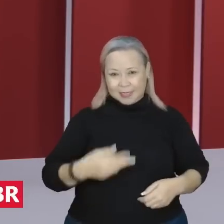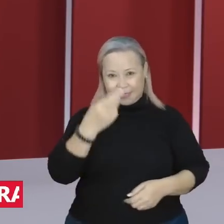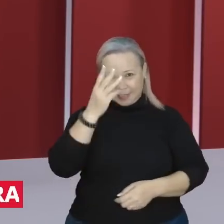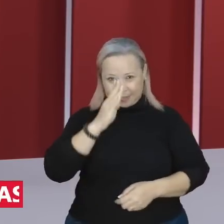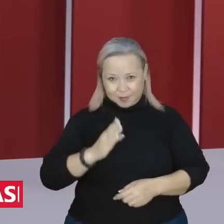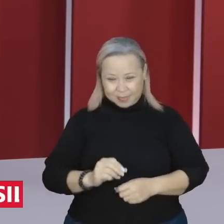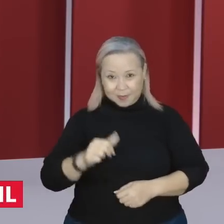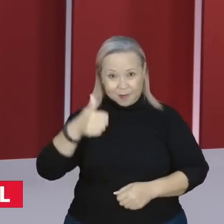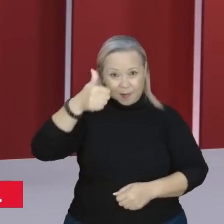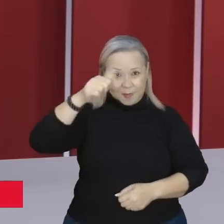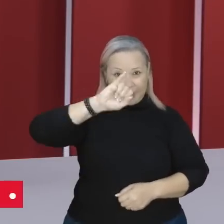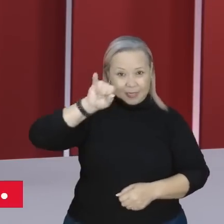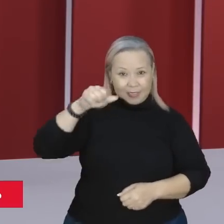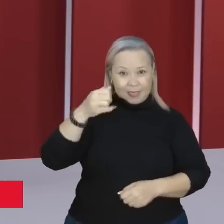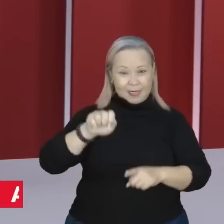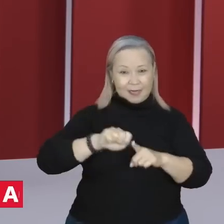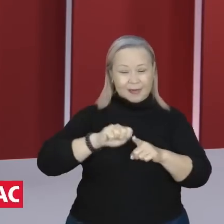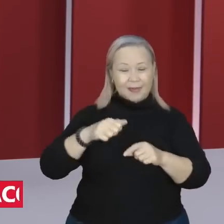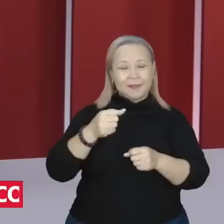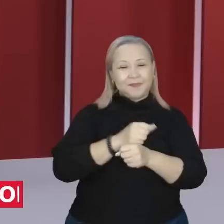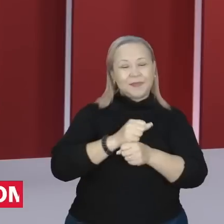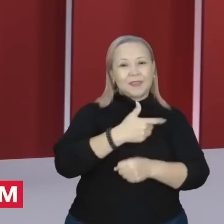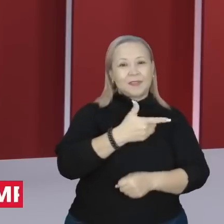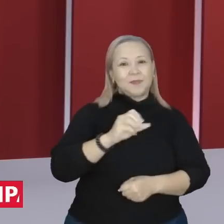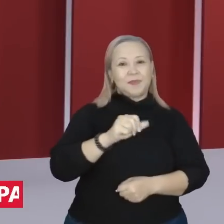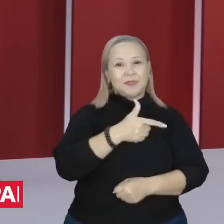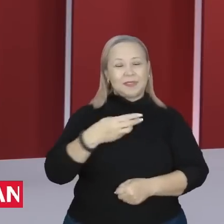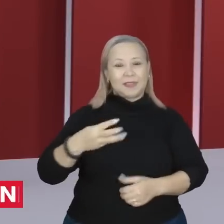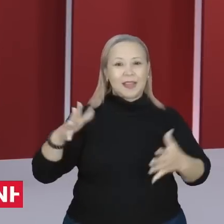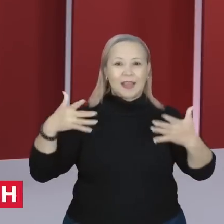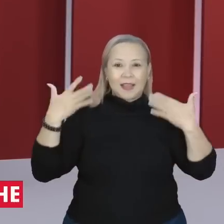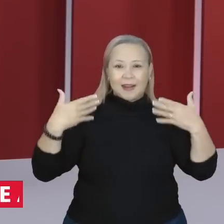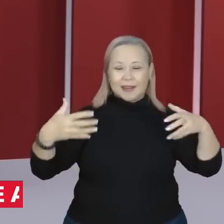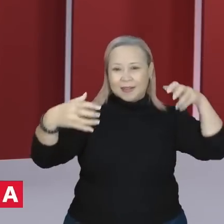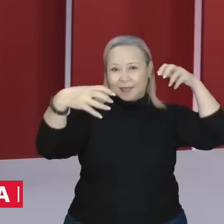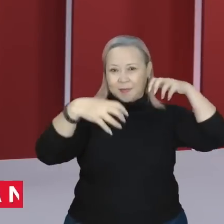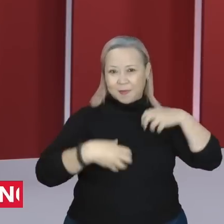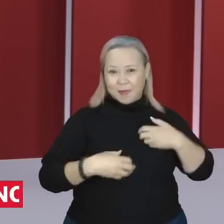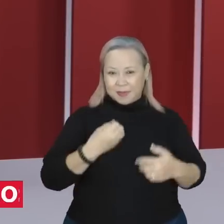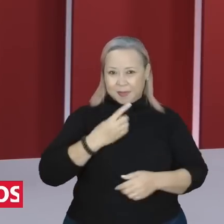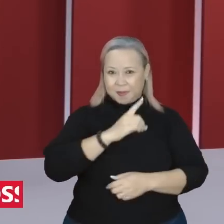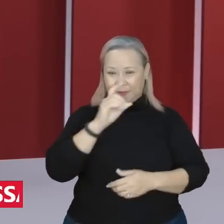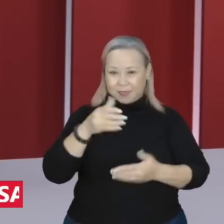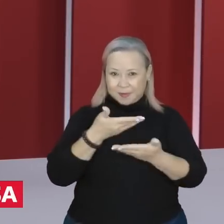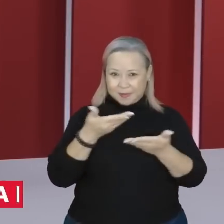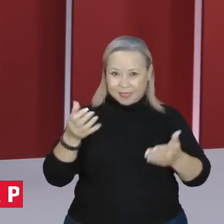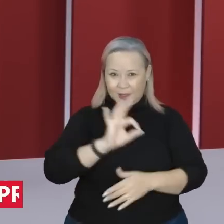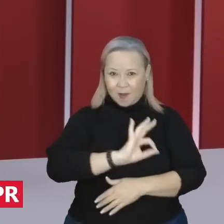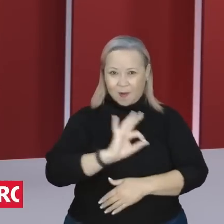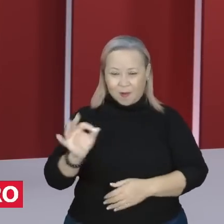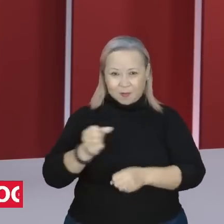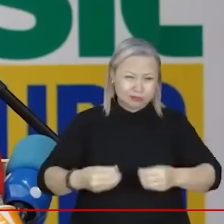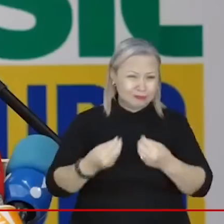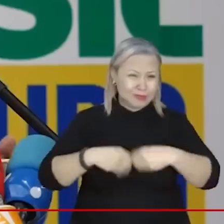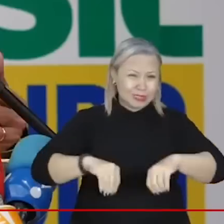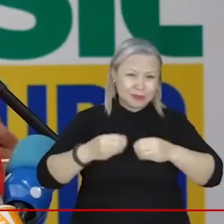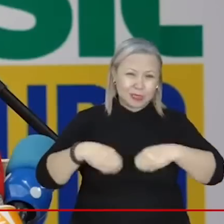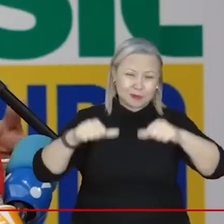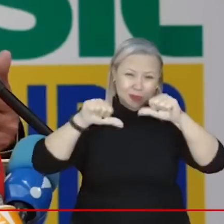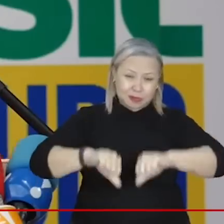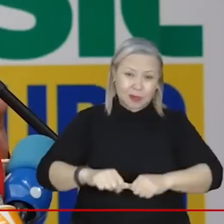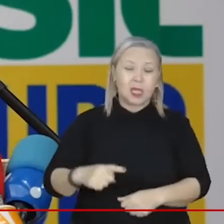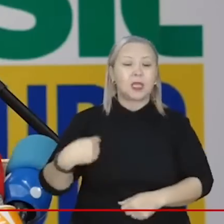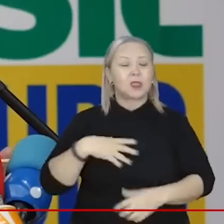1º de janeiro de 2023, a alegria vai tomar posse. Bom dia para você e um ótimo ano novo.